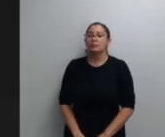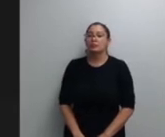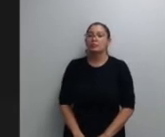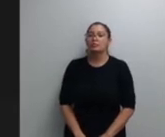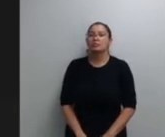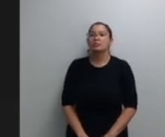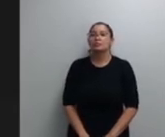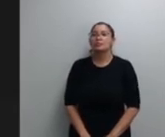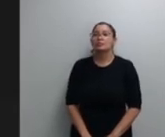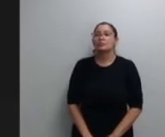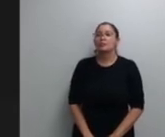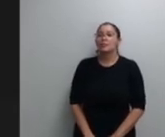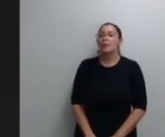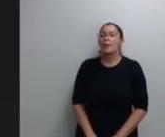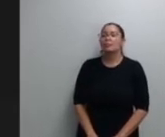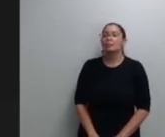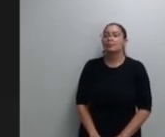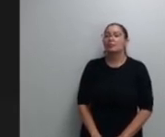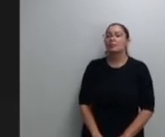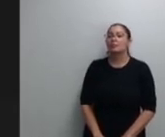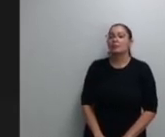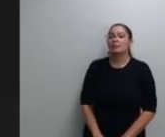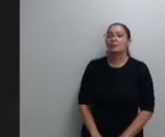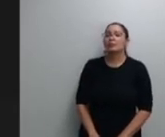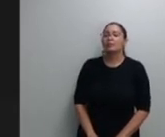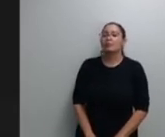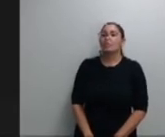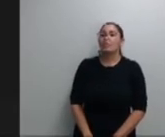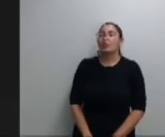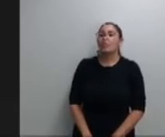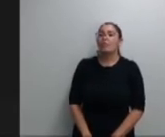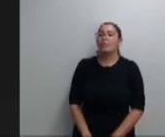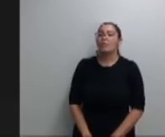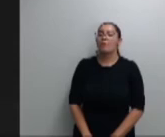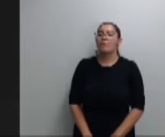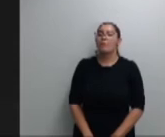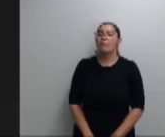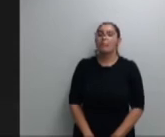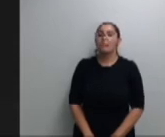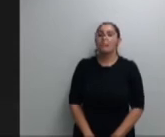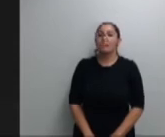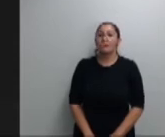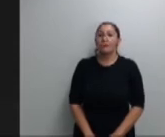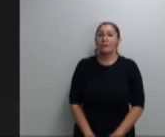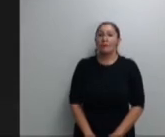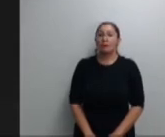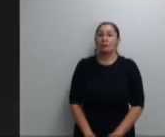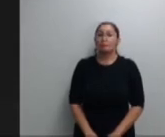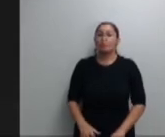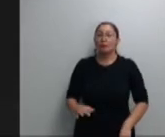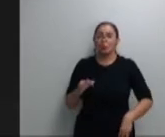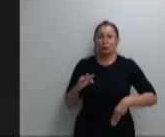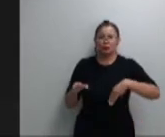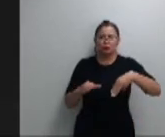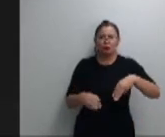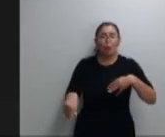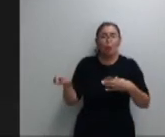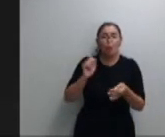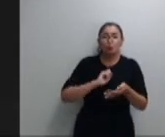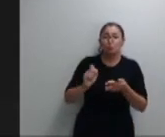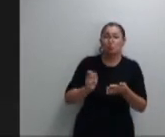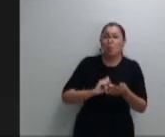Fonseca, num parecer denso, robusto, irretocável, anotou com a propriedade